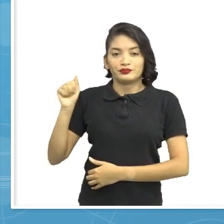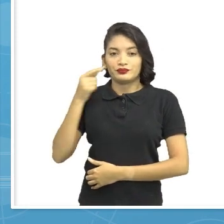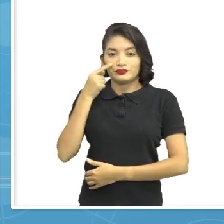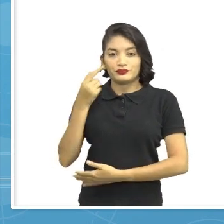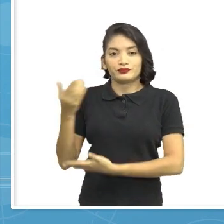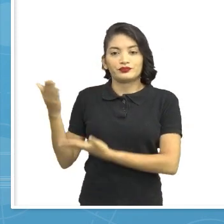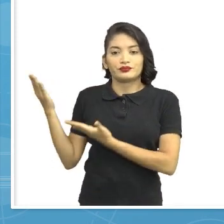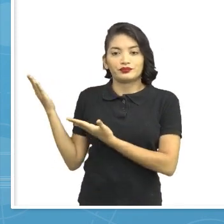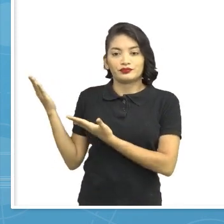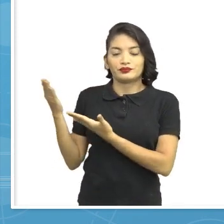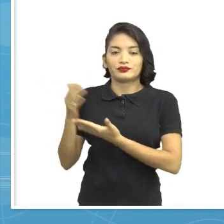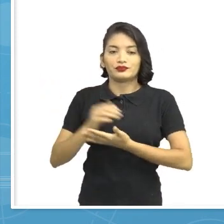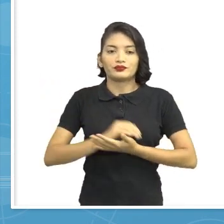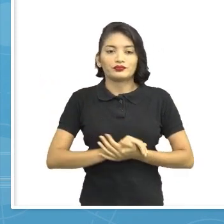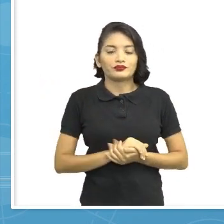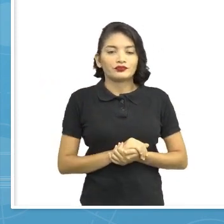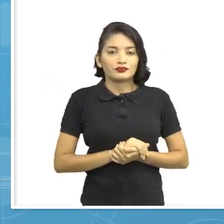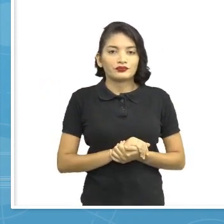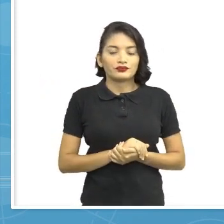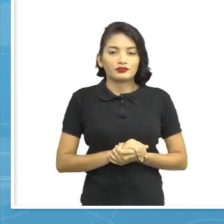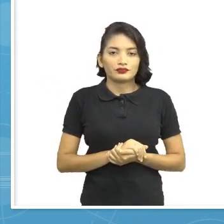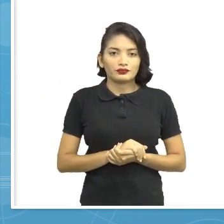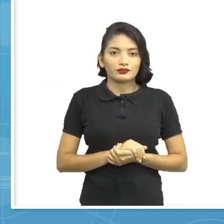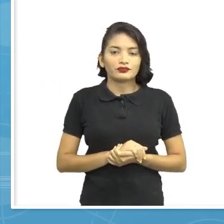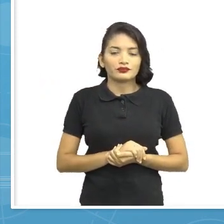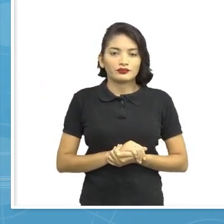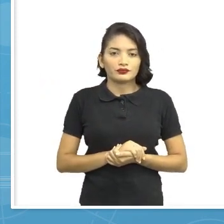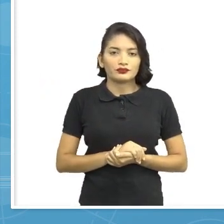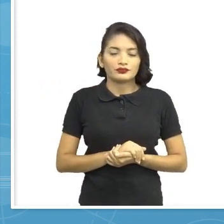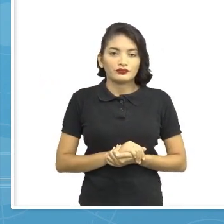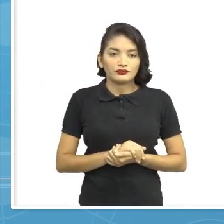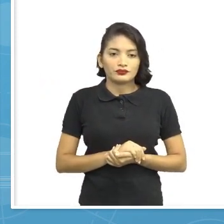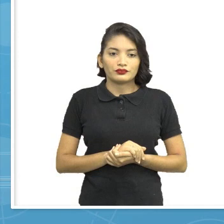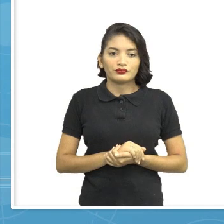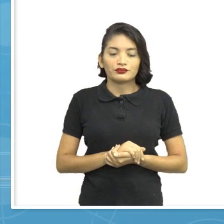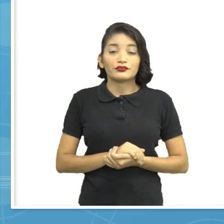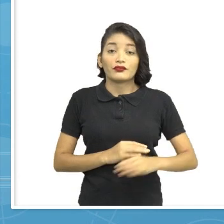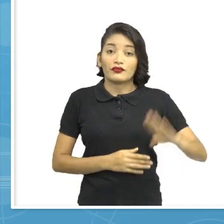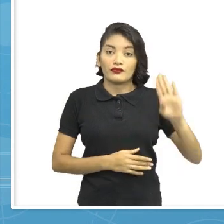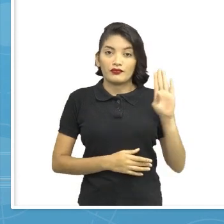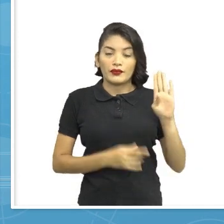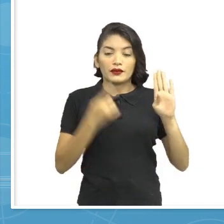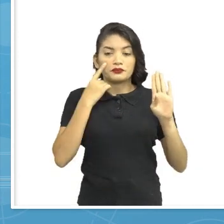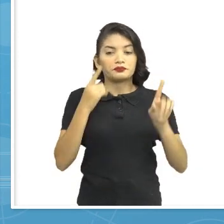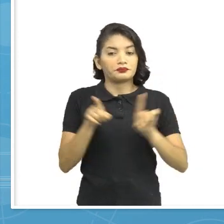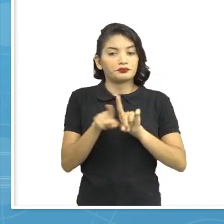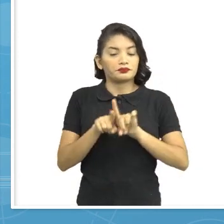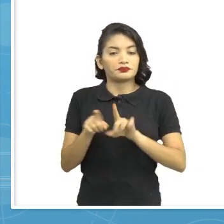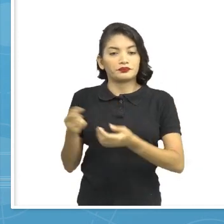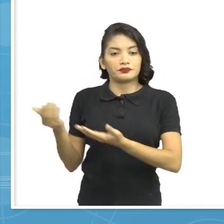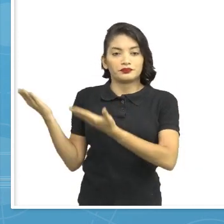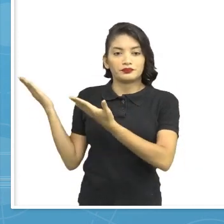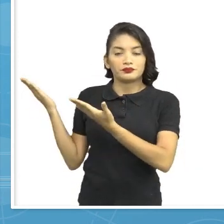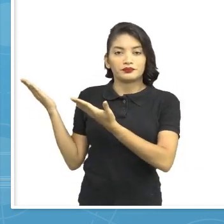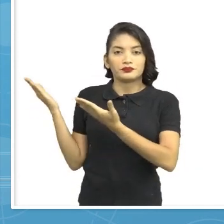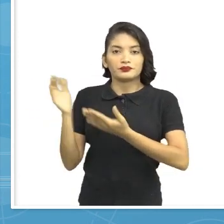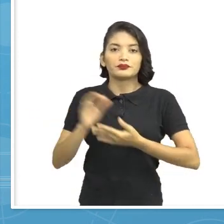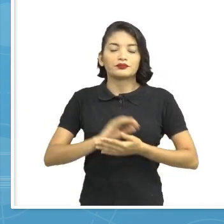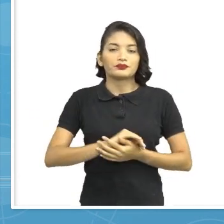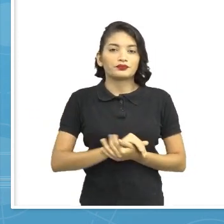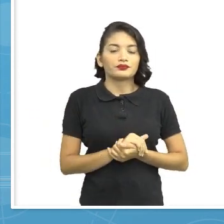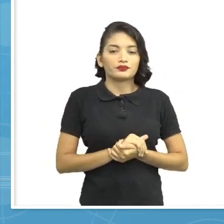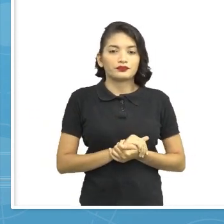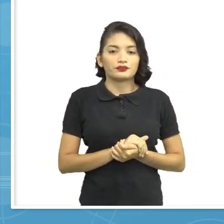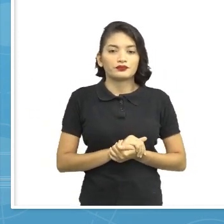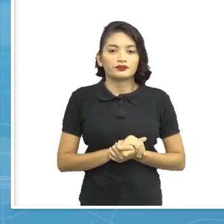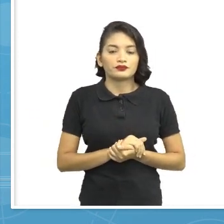seria a coadeira, peneira, o tamiz, o tipiti de torção e tuavi. B, aturá, cesto cargueiro, coniforme,